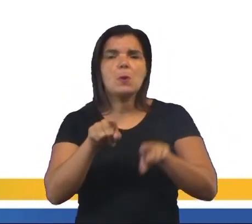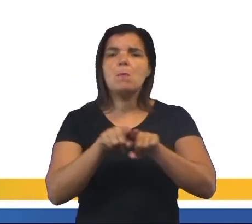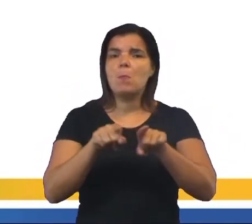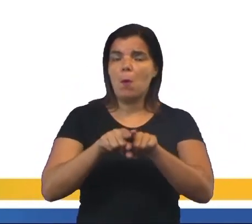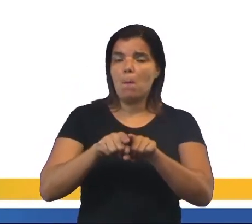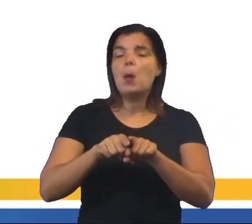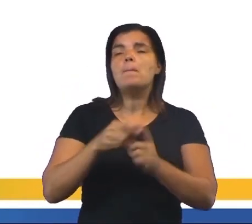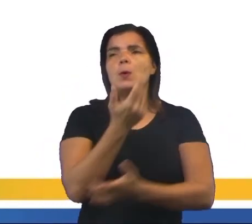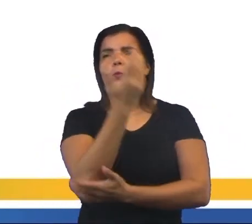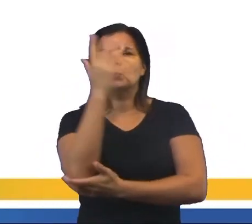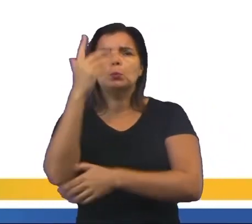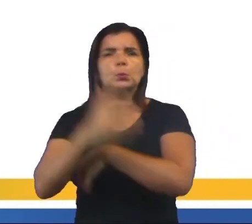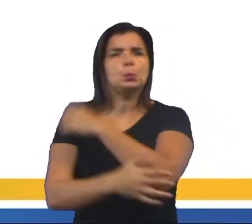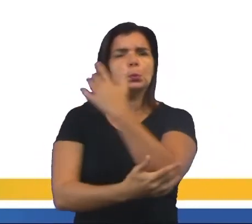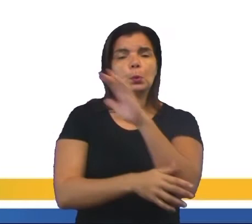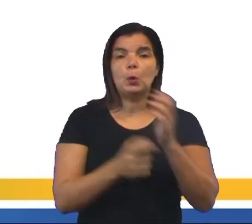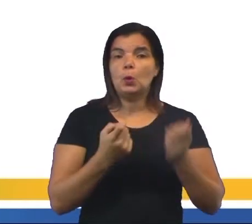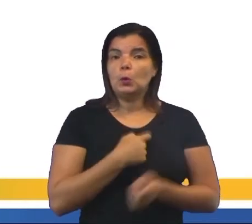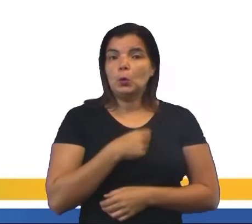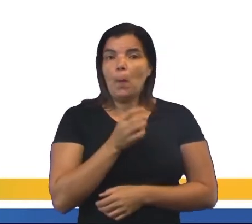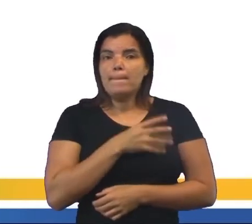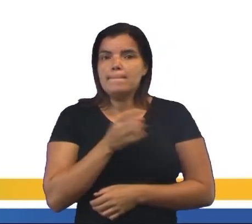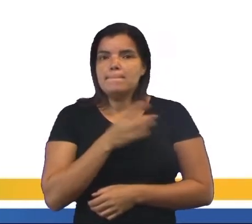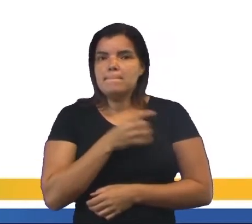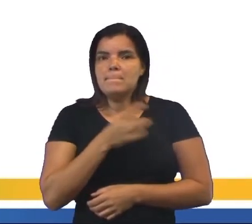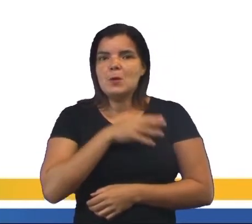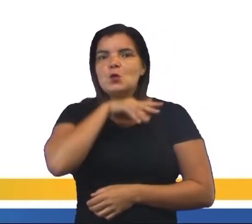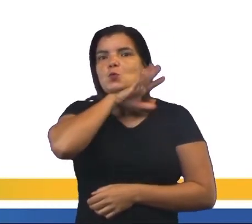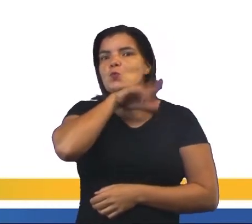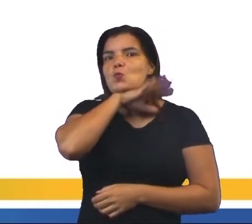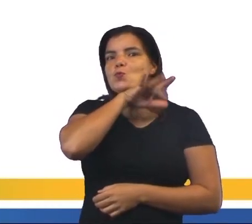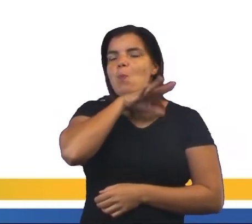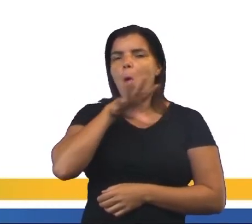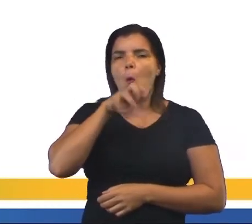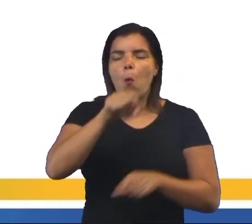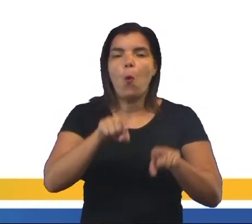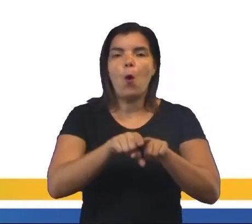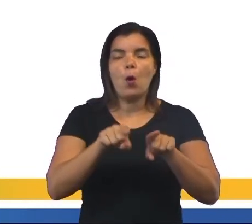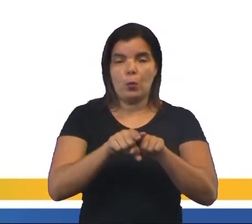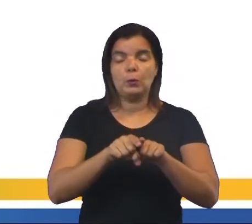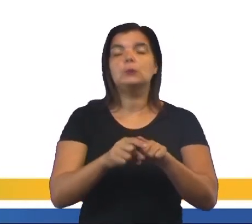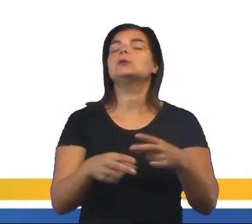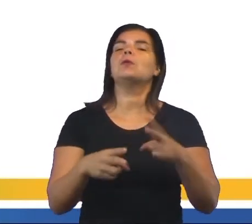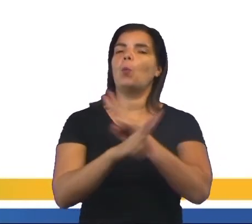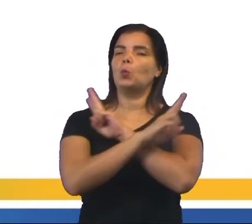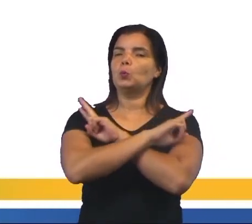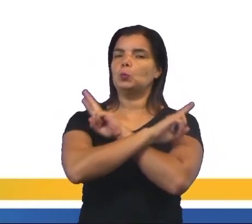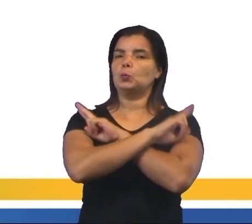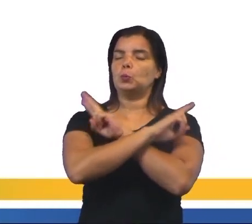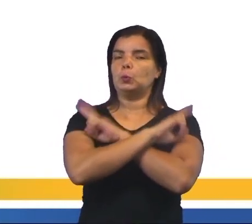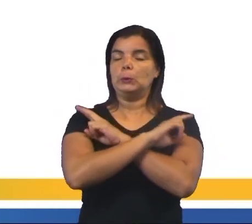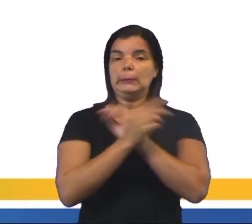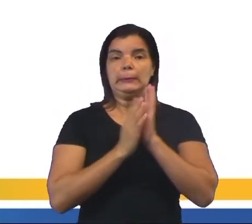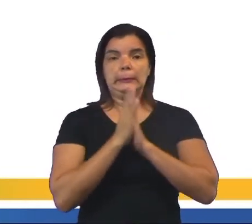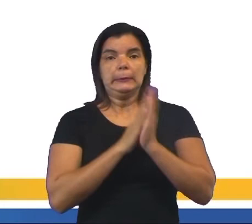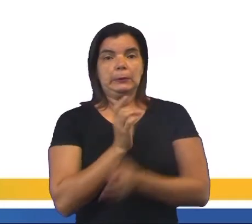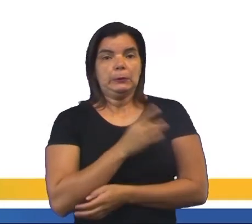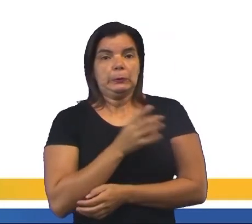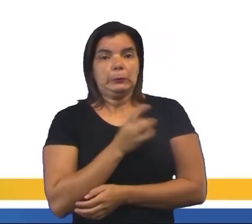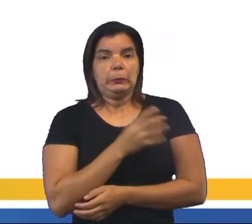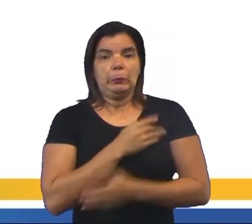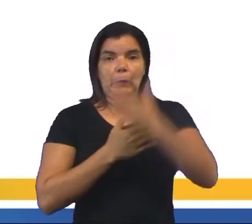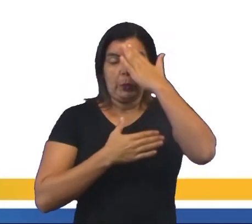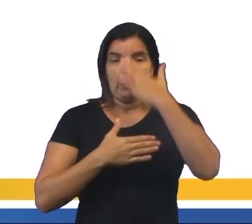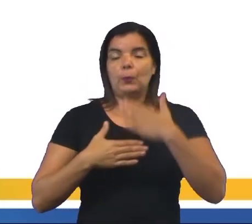passávamos pelo mato, receosos de encontrar animais selvagens. O cemitério também causava calafrios em nosso